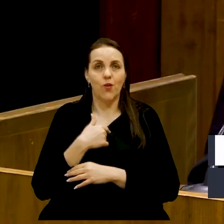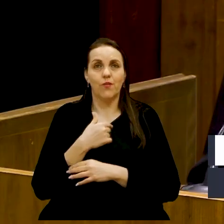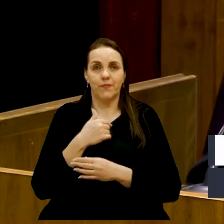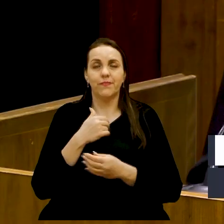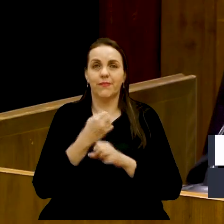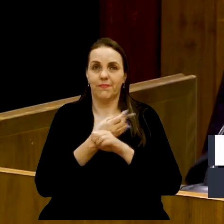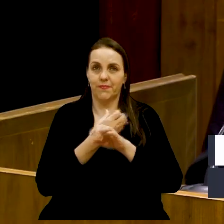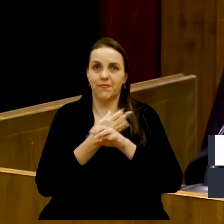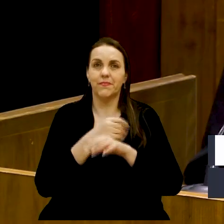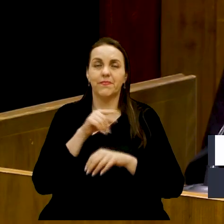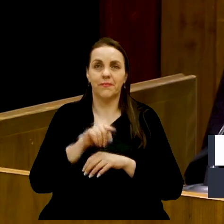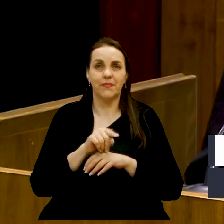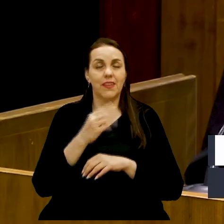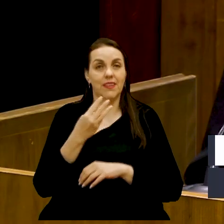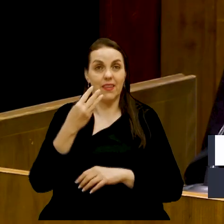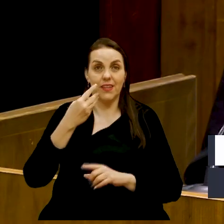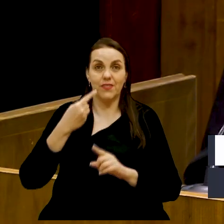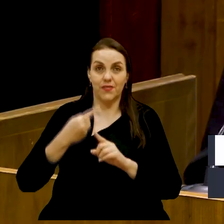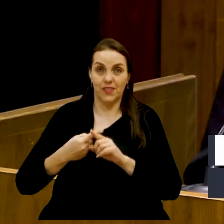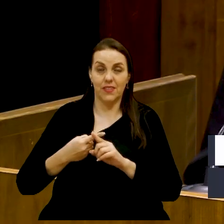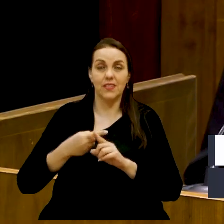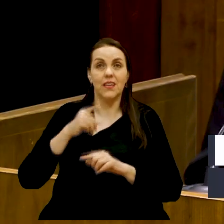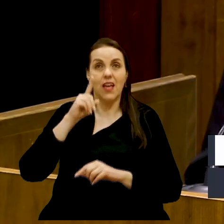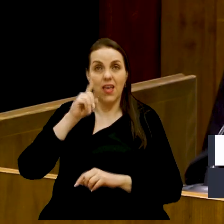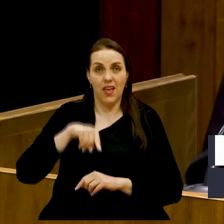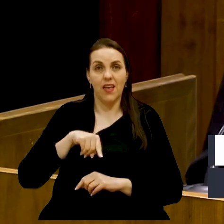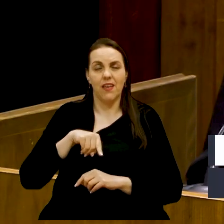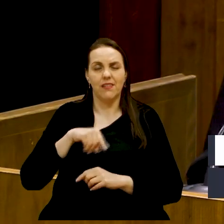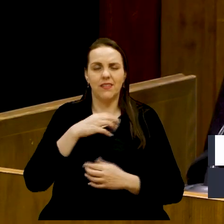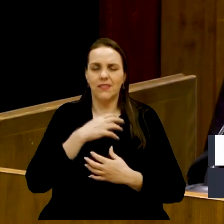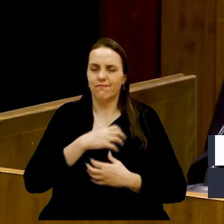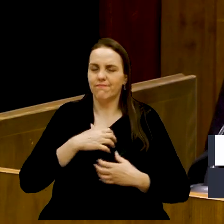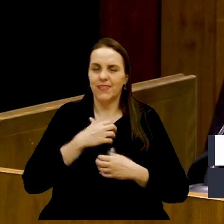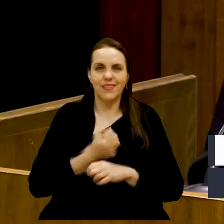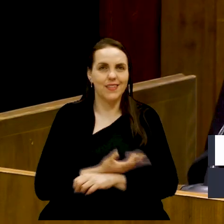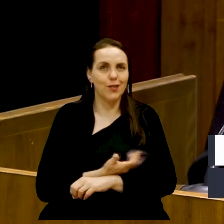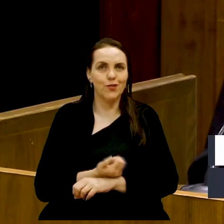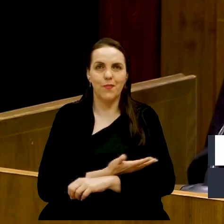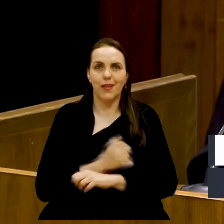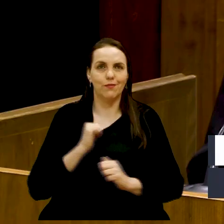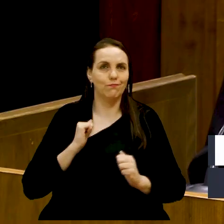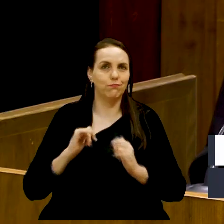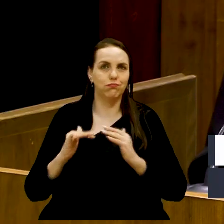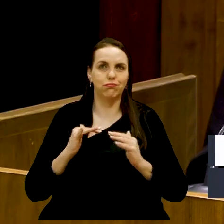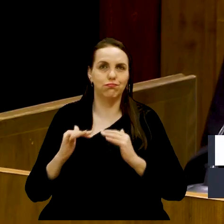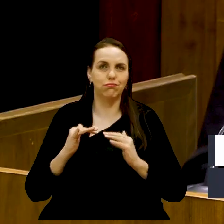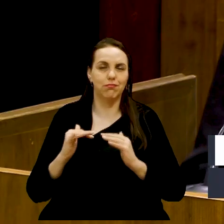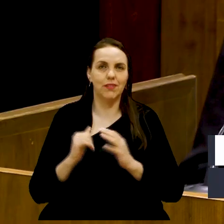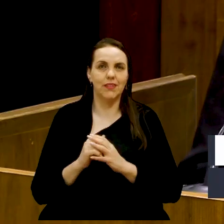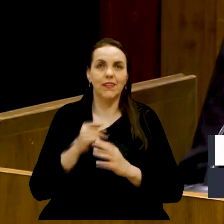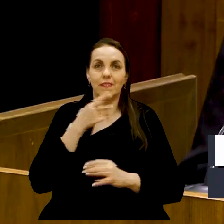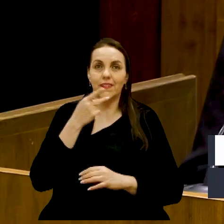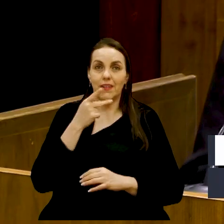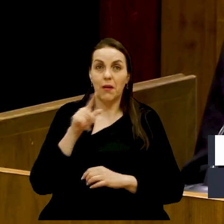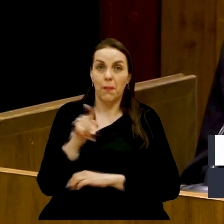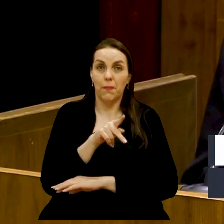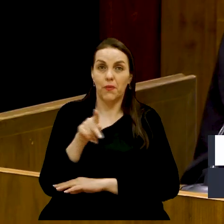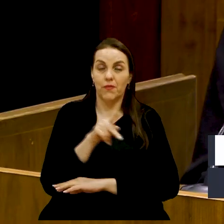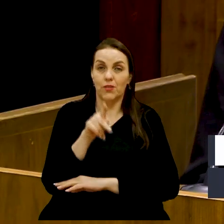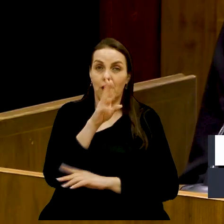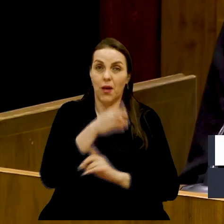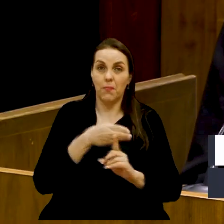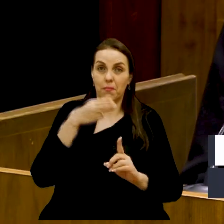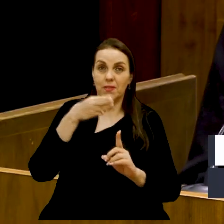por 3 vezes, é o sentimento que move. Porque nós falamos que ser professor é uma missão, mas é